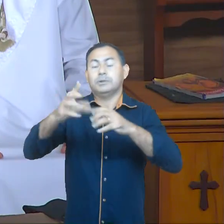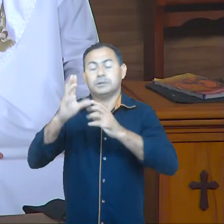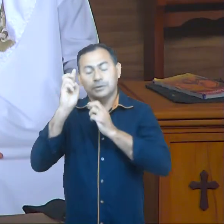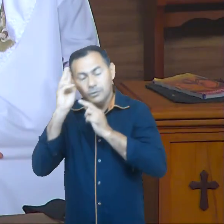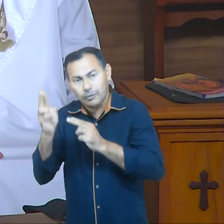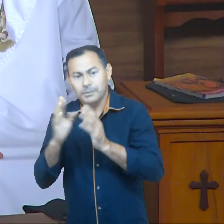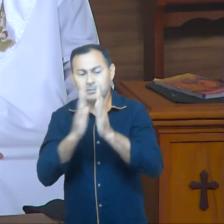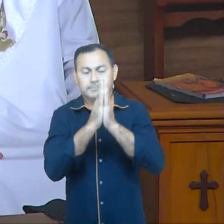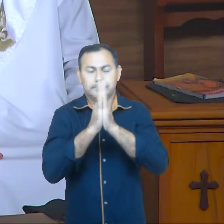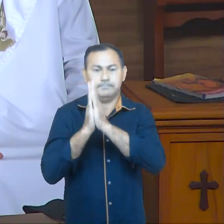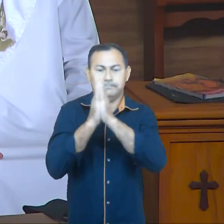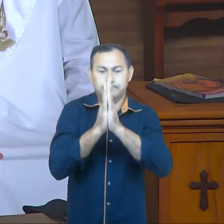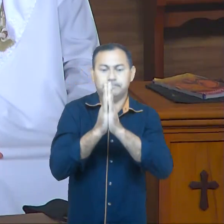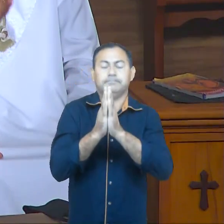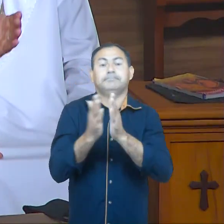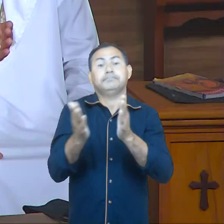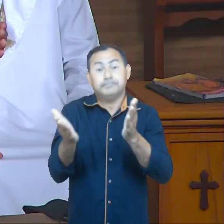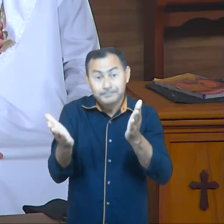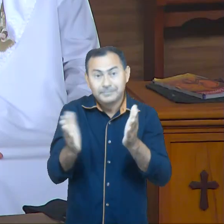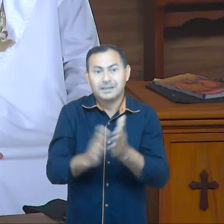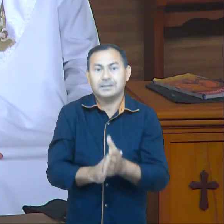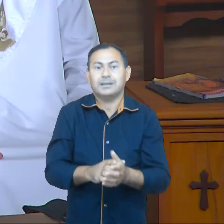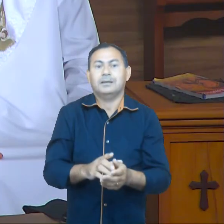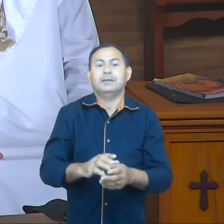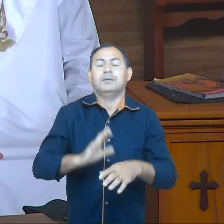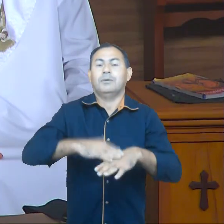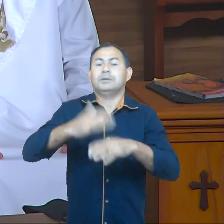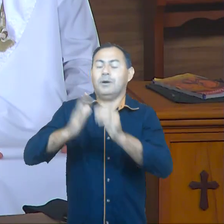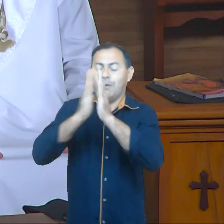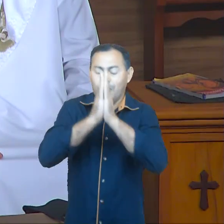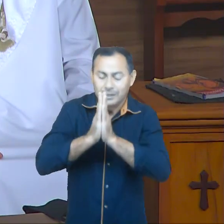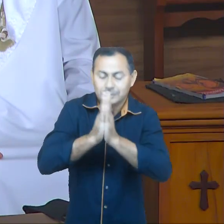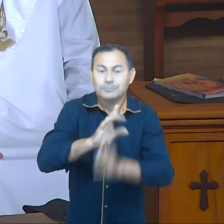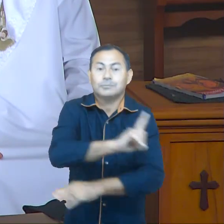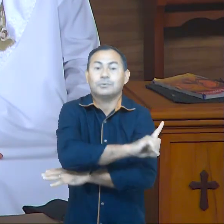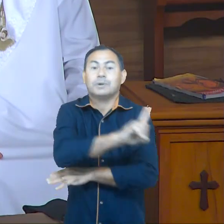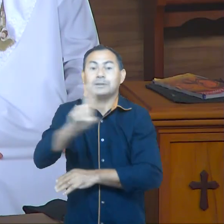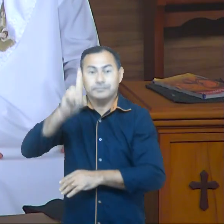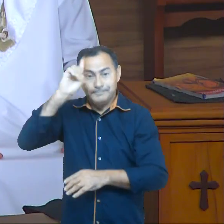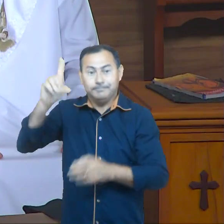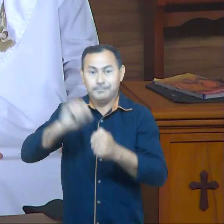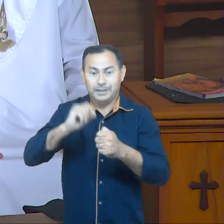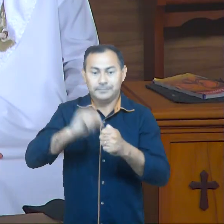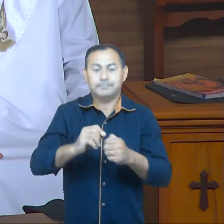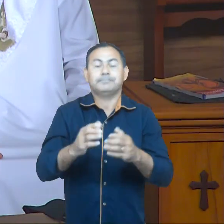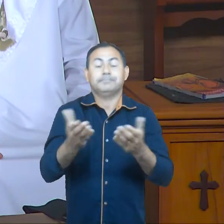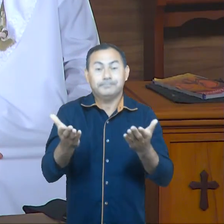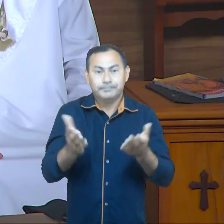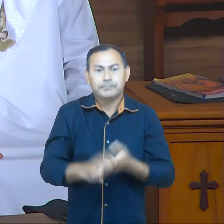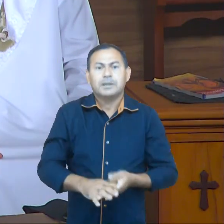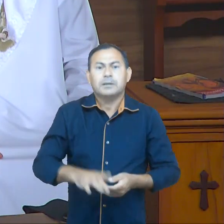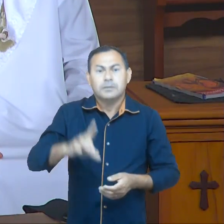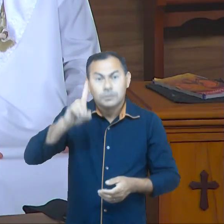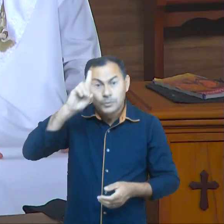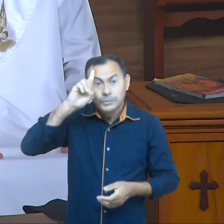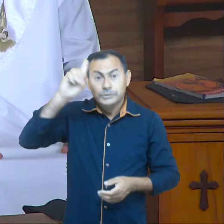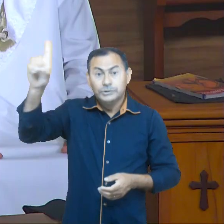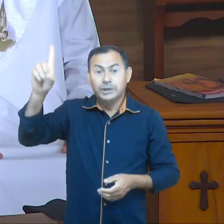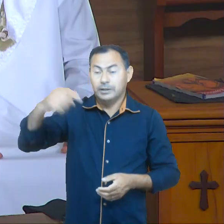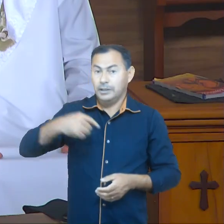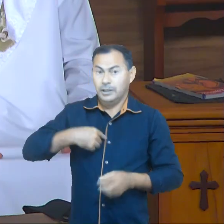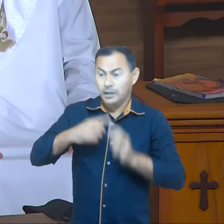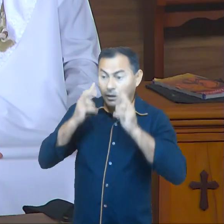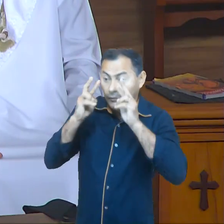as orações e as demais orações que ele faz. Então, um dia eu vi,